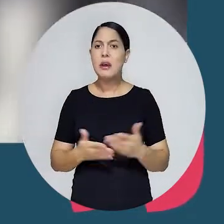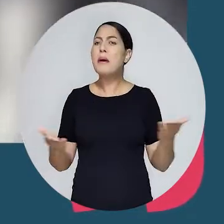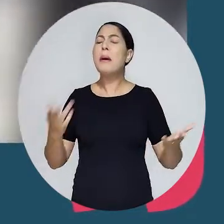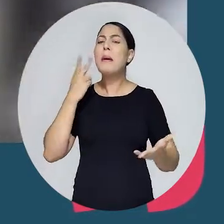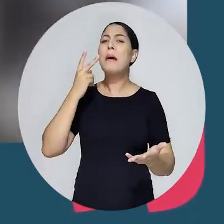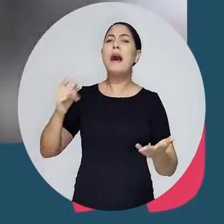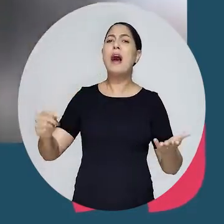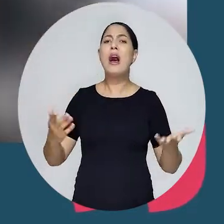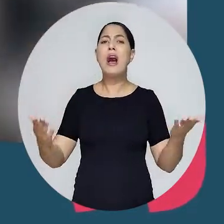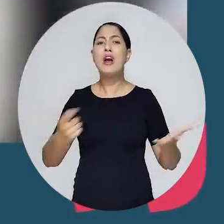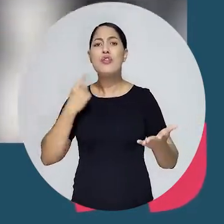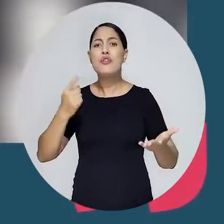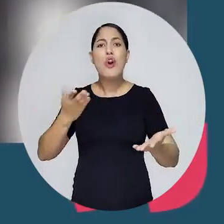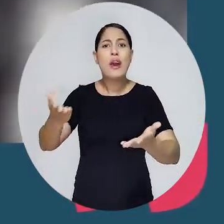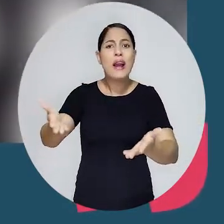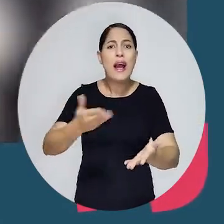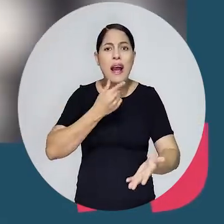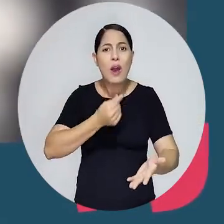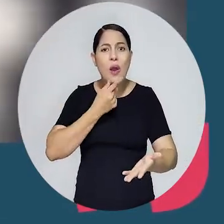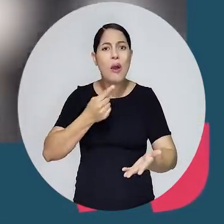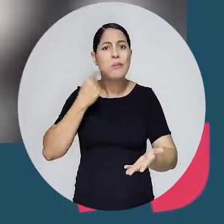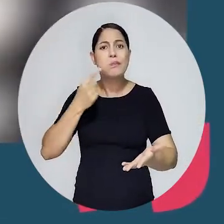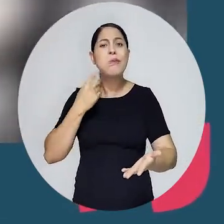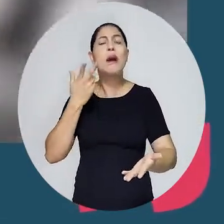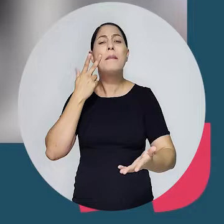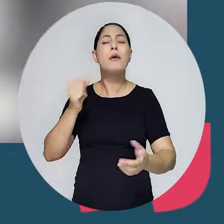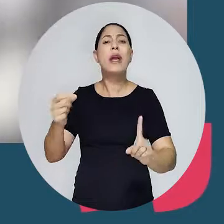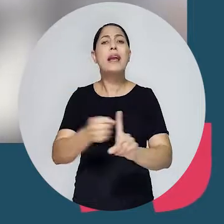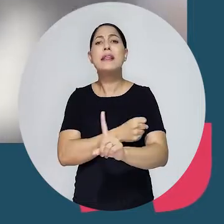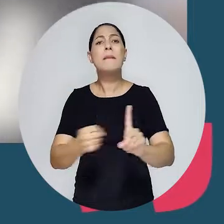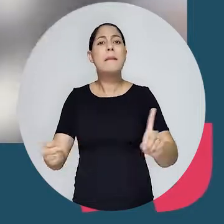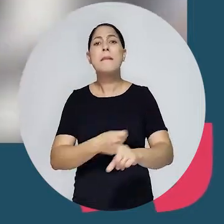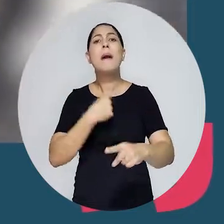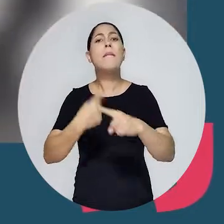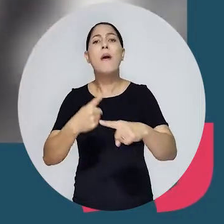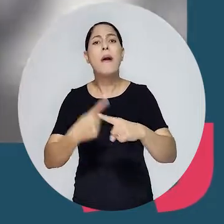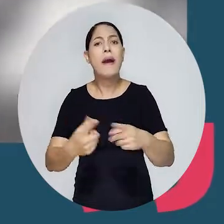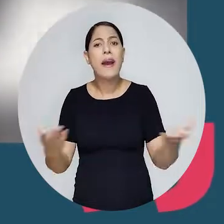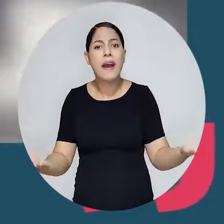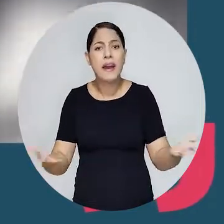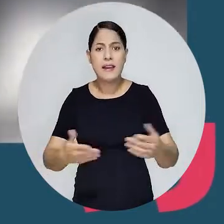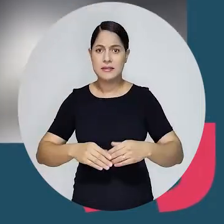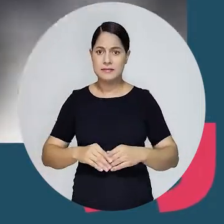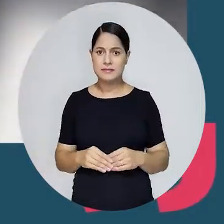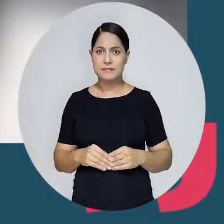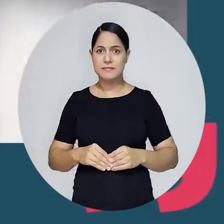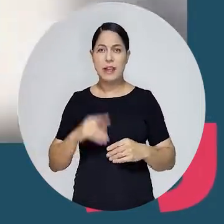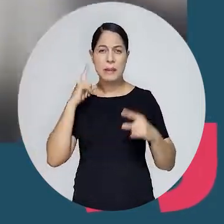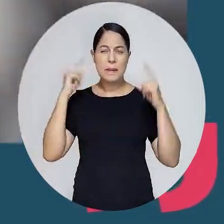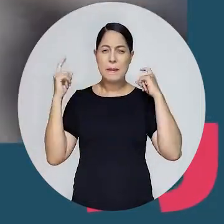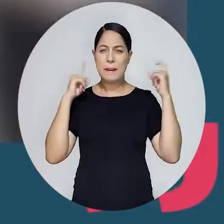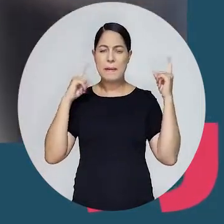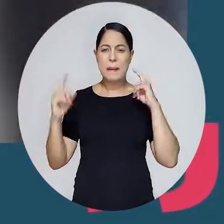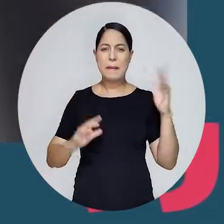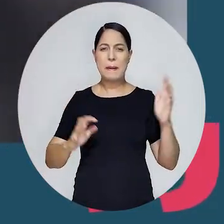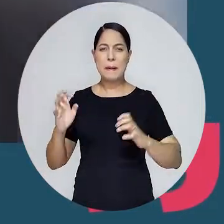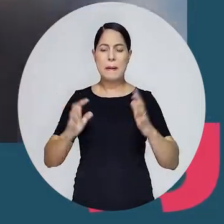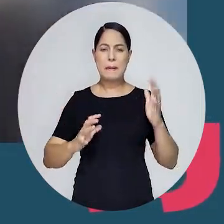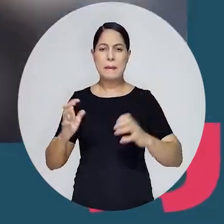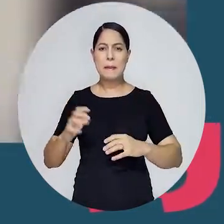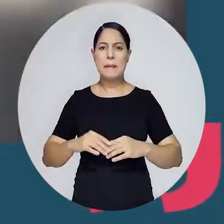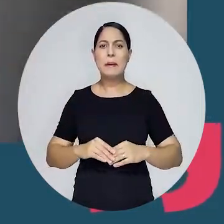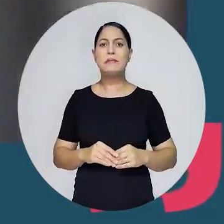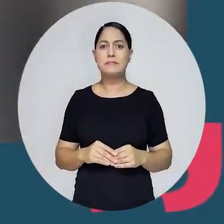Quero ver advogado também, o cara que tá apanhando. É advogado. Mas por que ele tá apanhando? Do dono do camelódromo. Olha